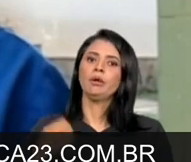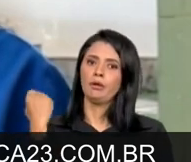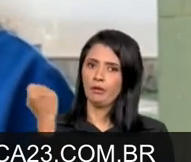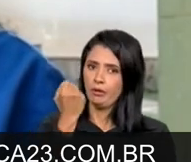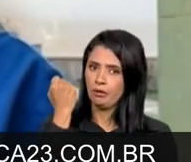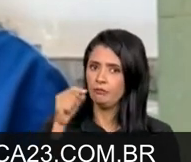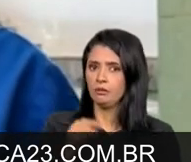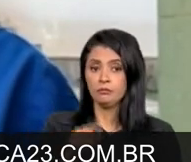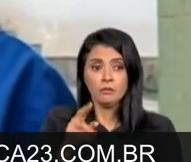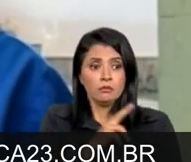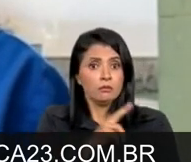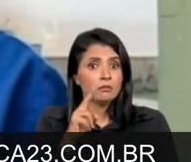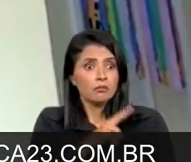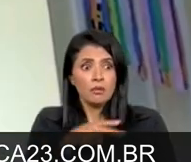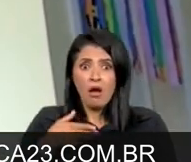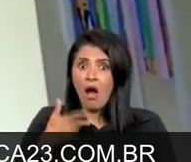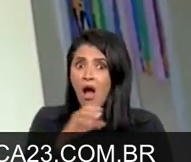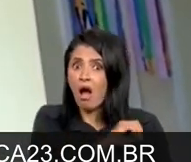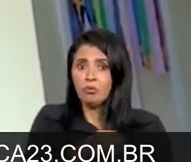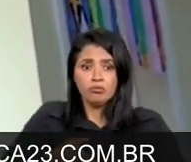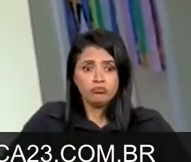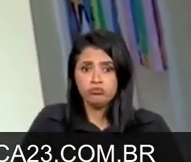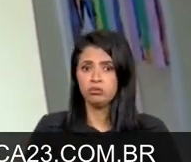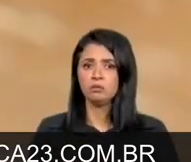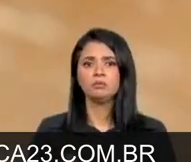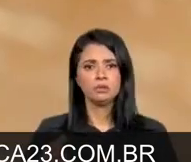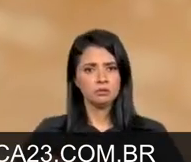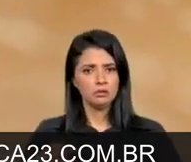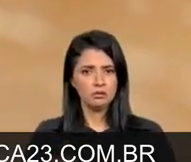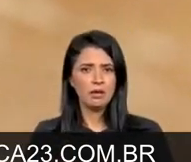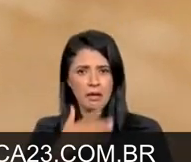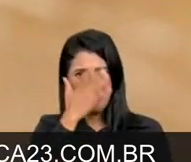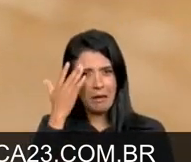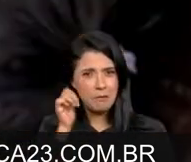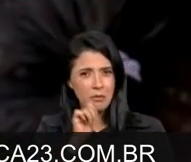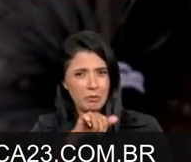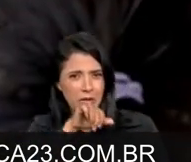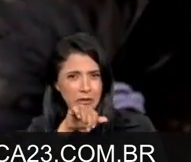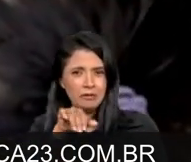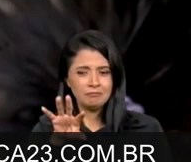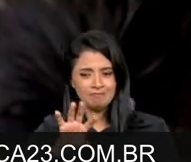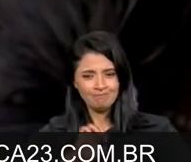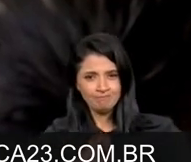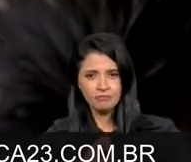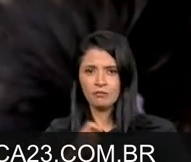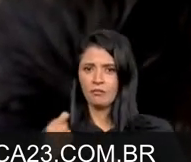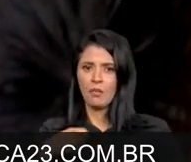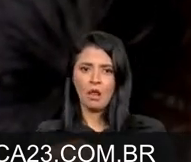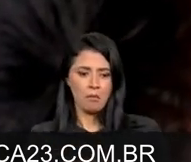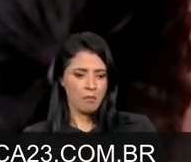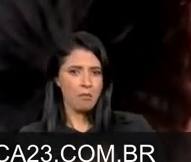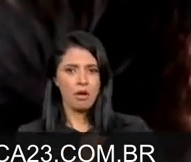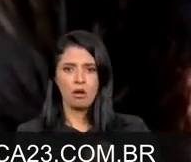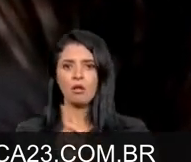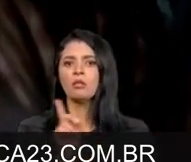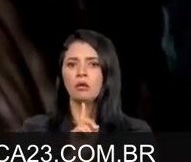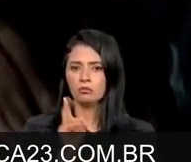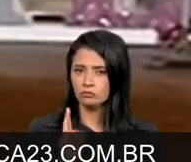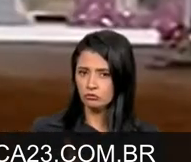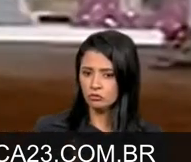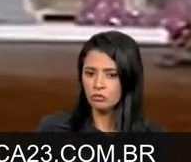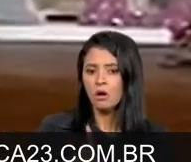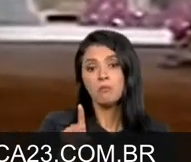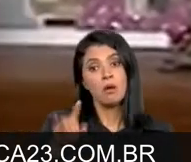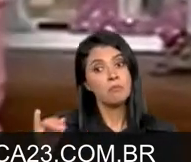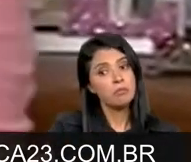uma urgência para o parto. Para as mães que se infectaram, não é necessário suspender a amamentação, mas é